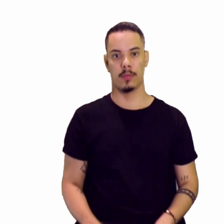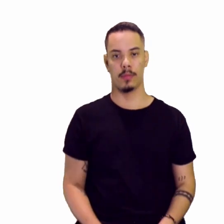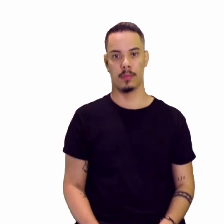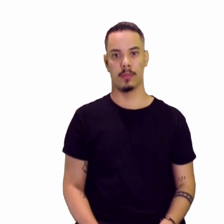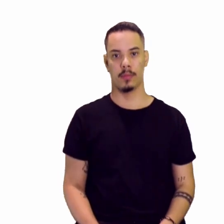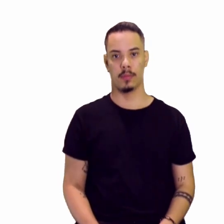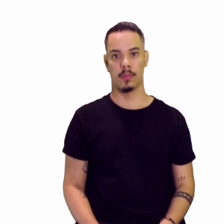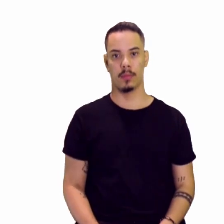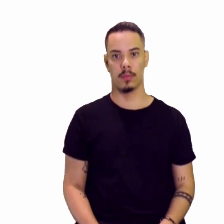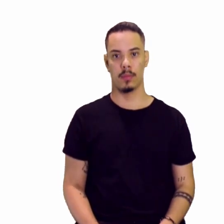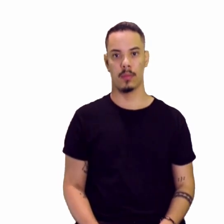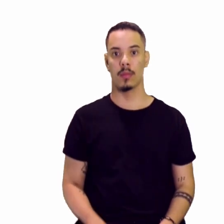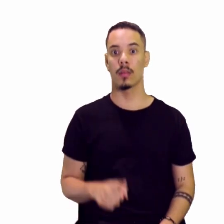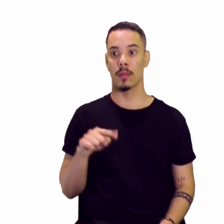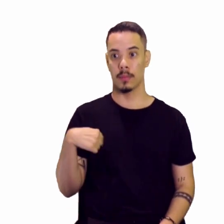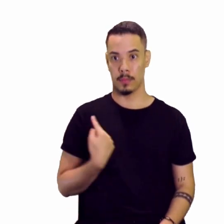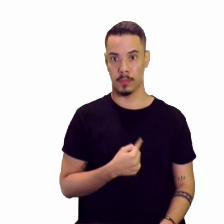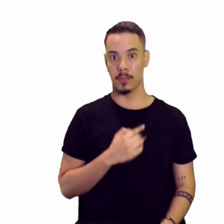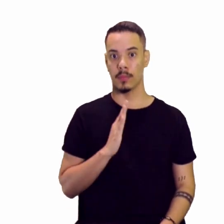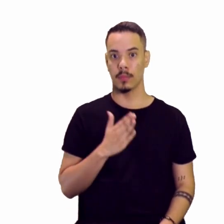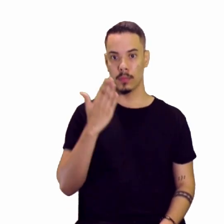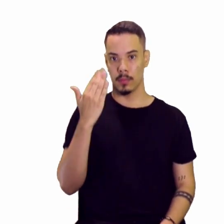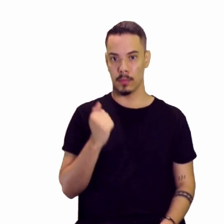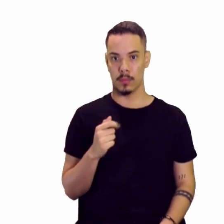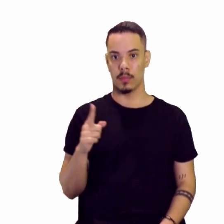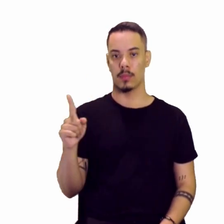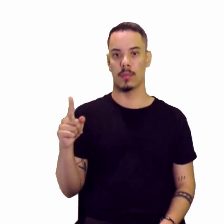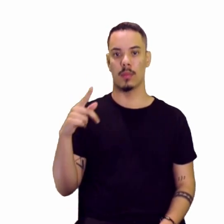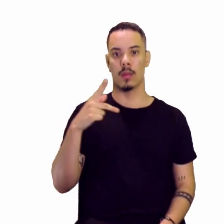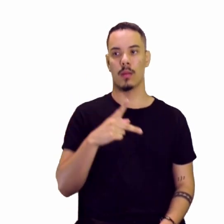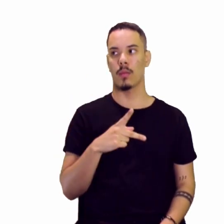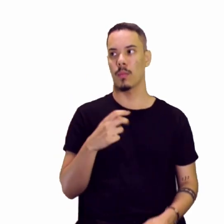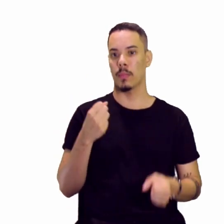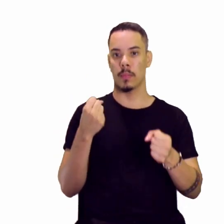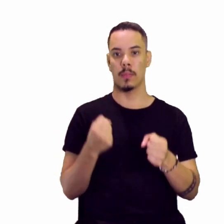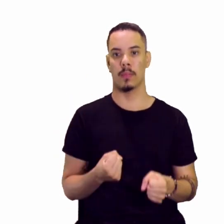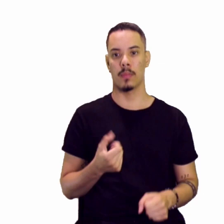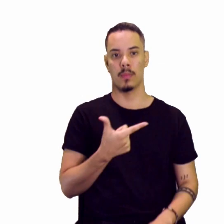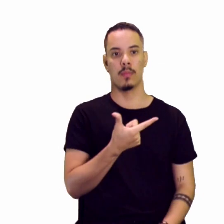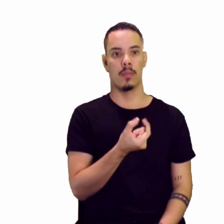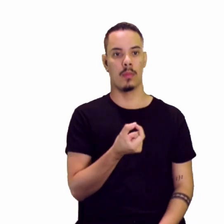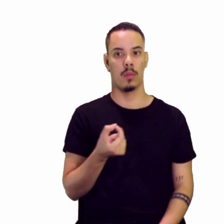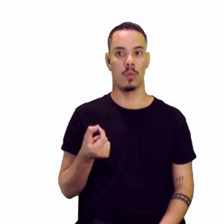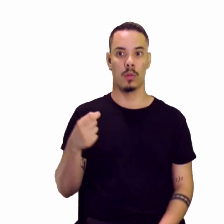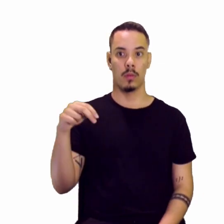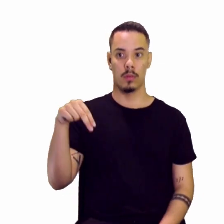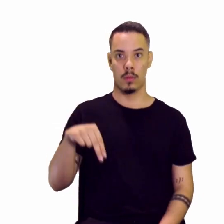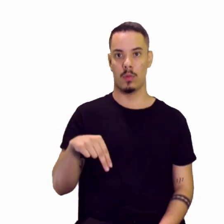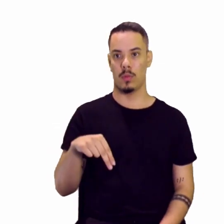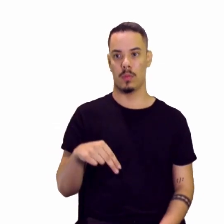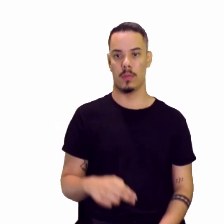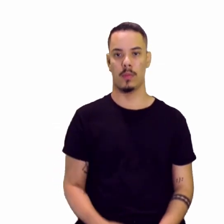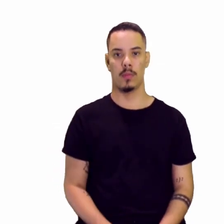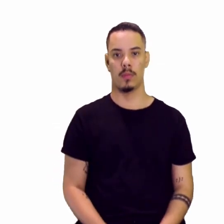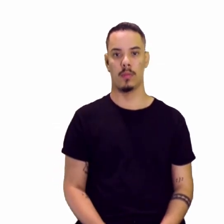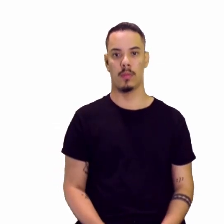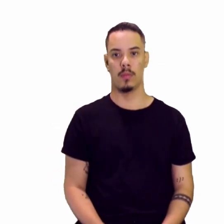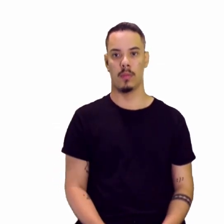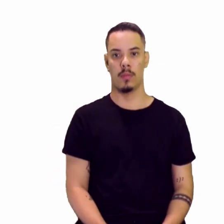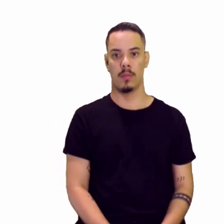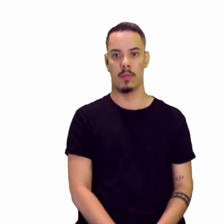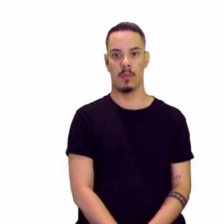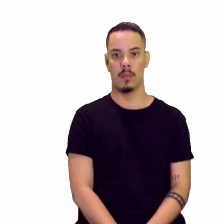só. Massa vezes a aceleração da gravidade, o peso dele é de 200 newton, certo? Não é isso,